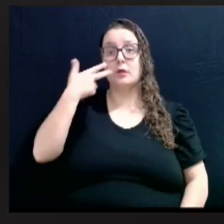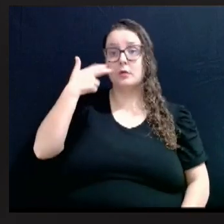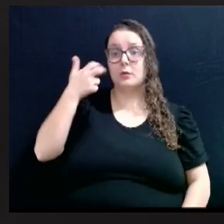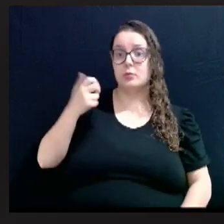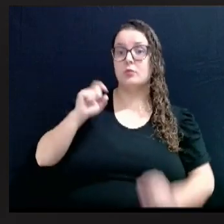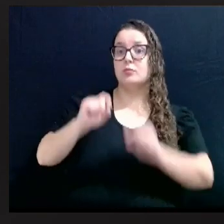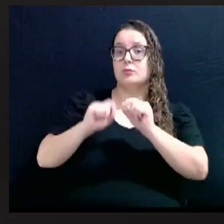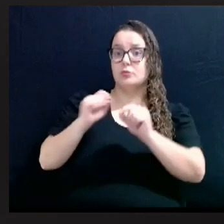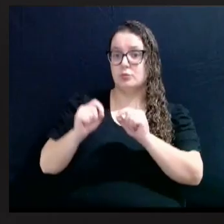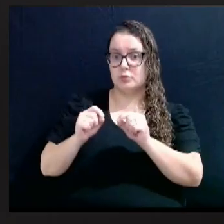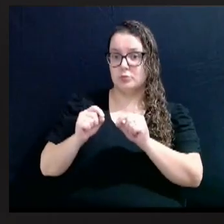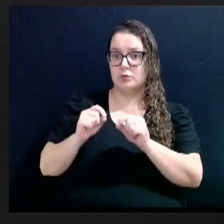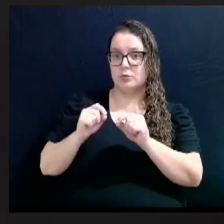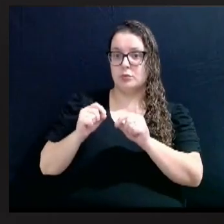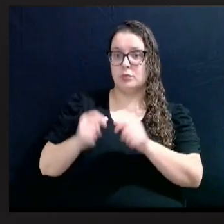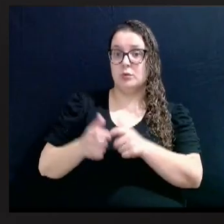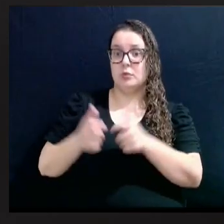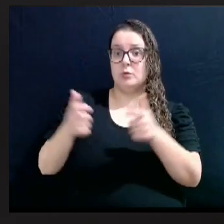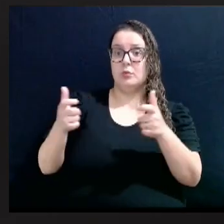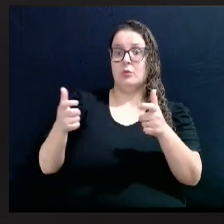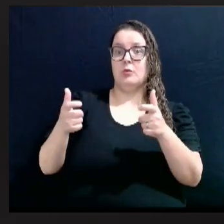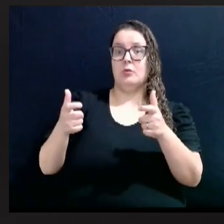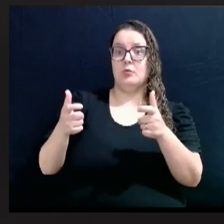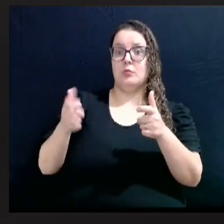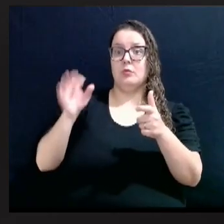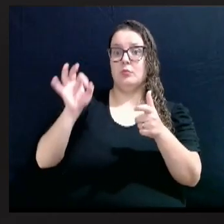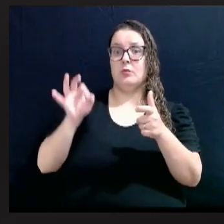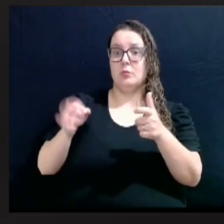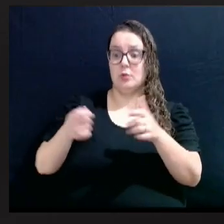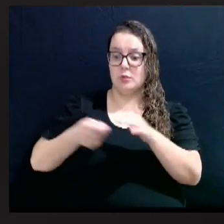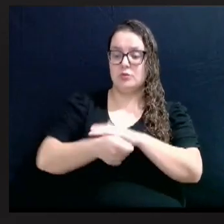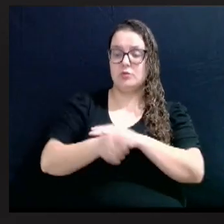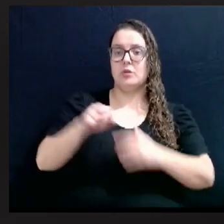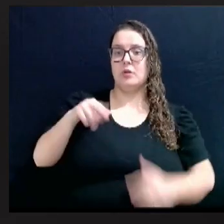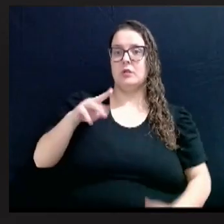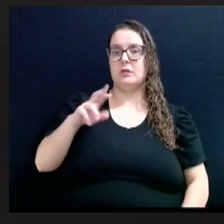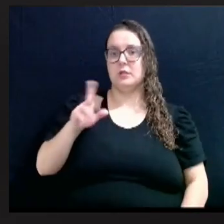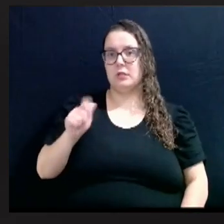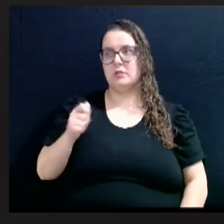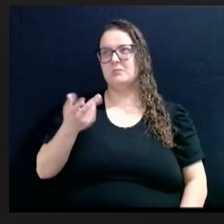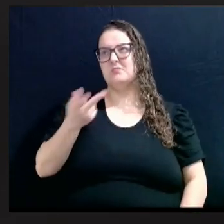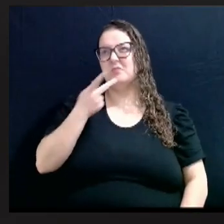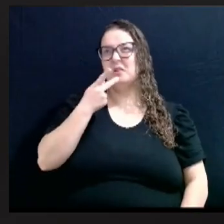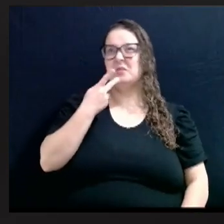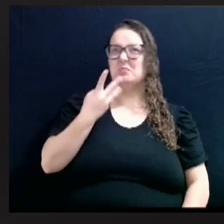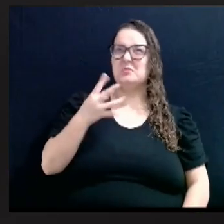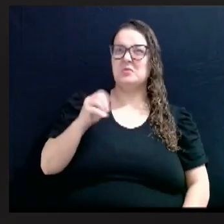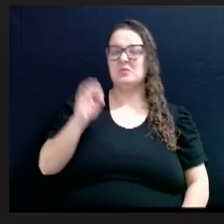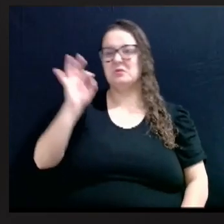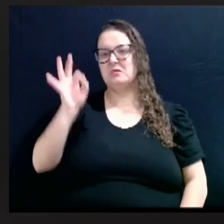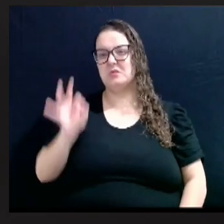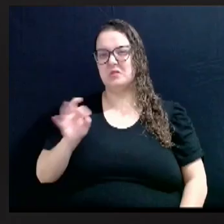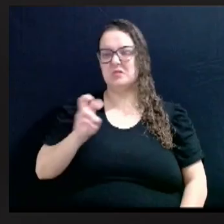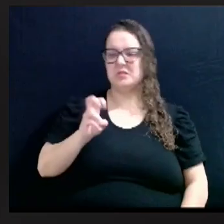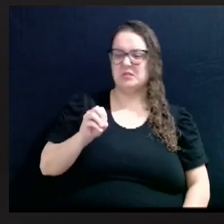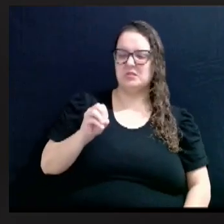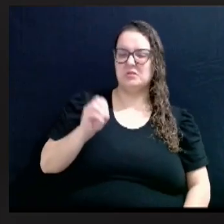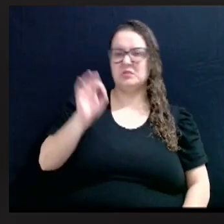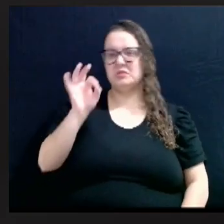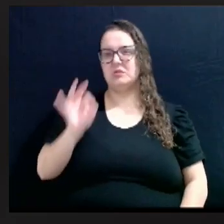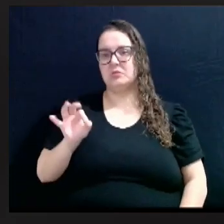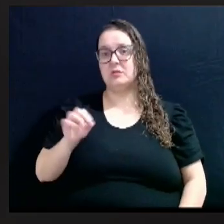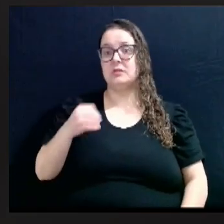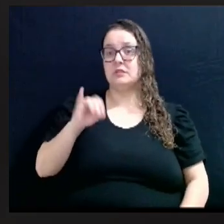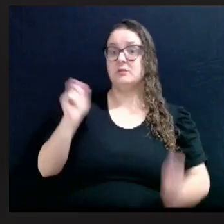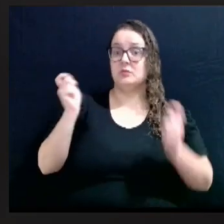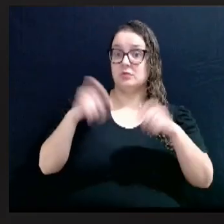o maior percentual de entrada. Eu diria ali uns 40%, 50% se for possível.